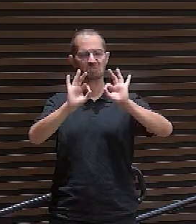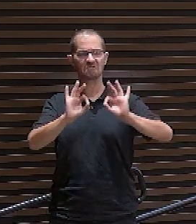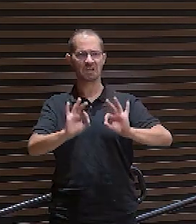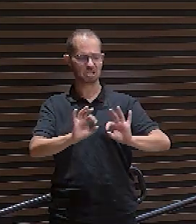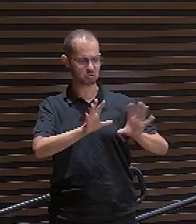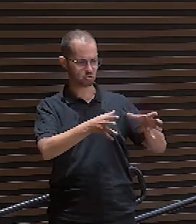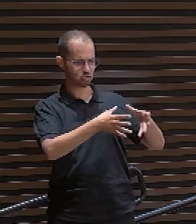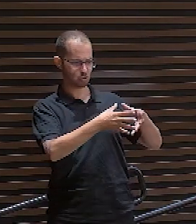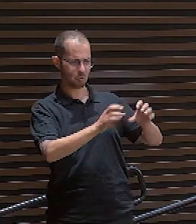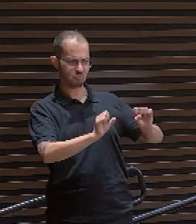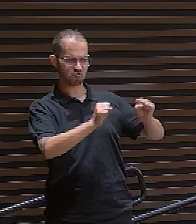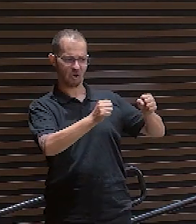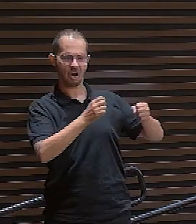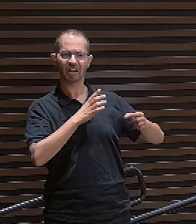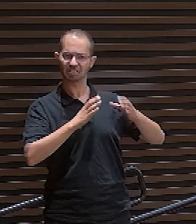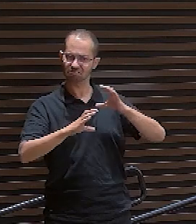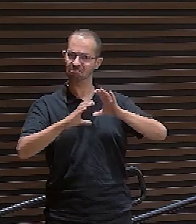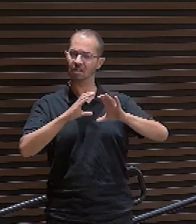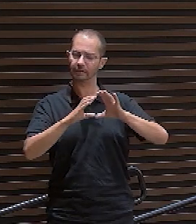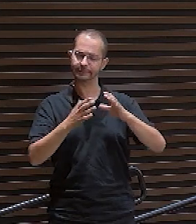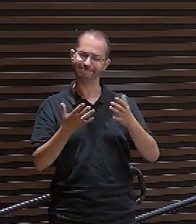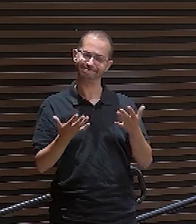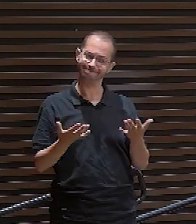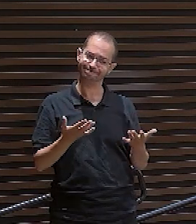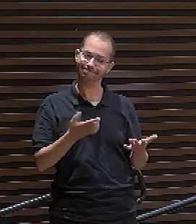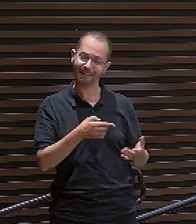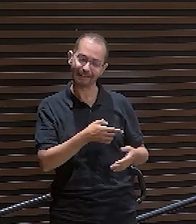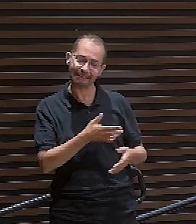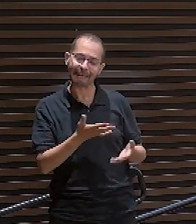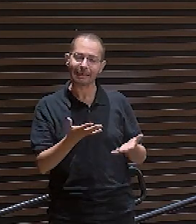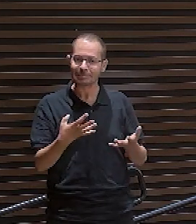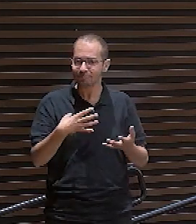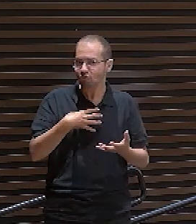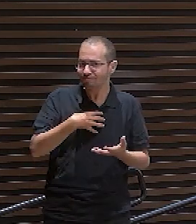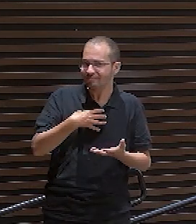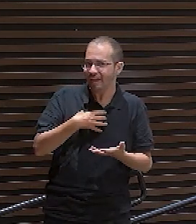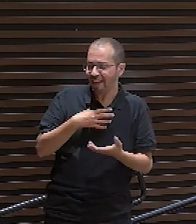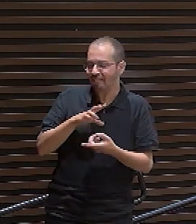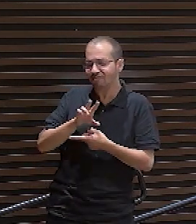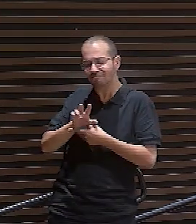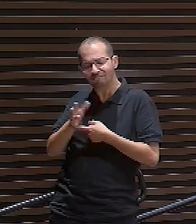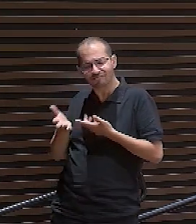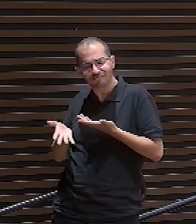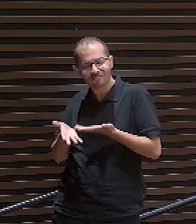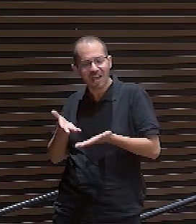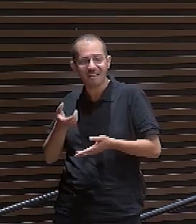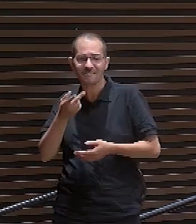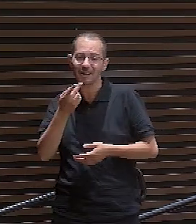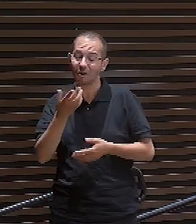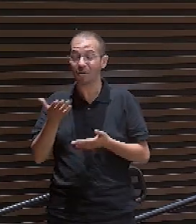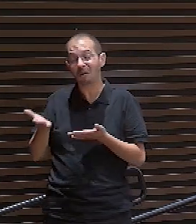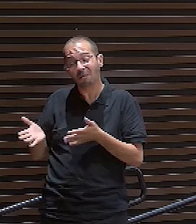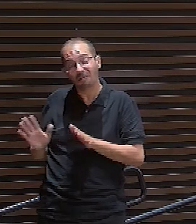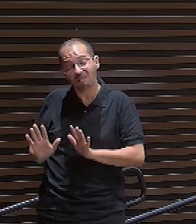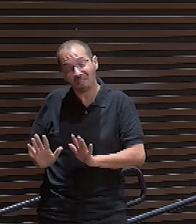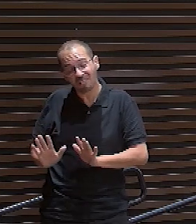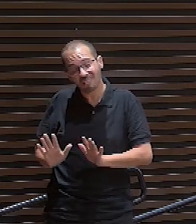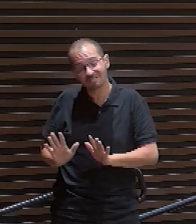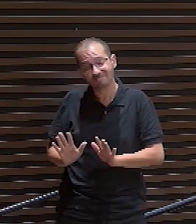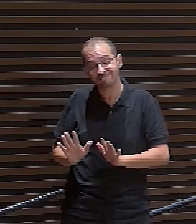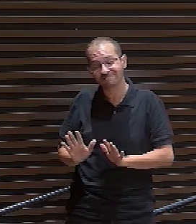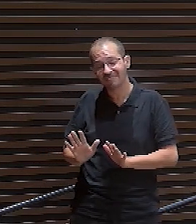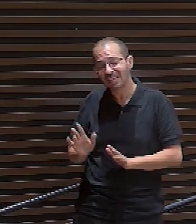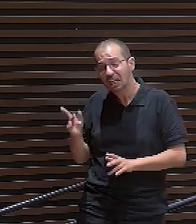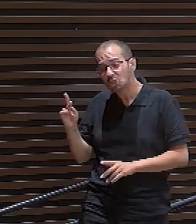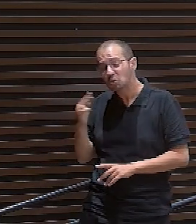canto. E eles, com muito cuidado, disseram para ela: minha irmã, a